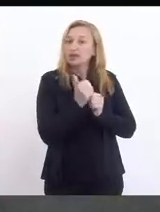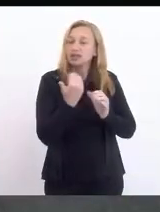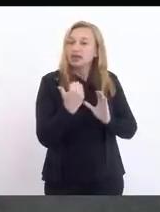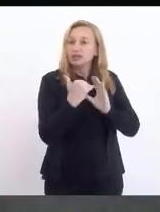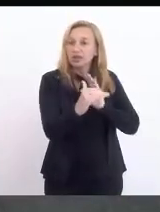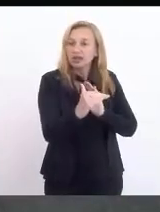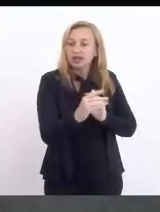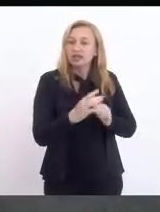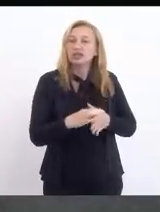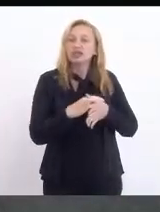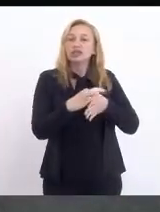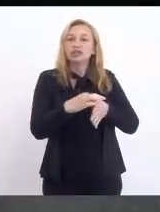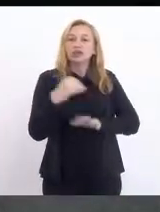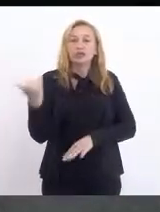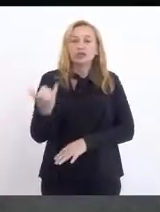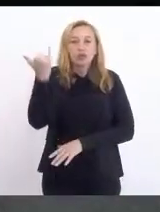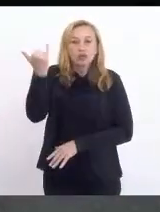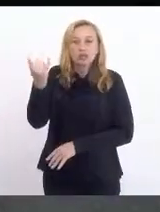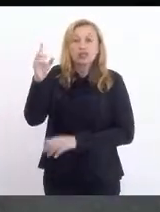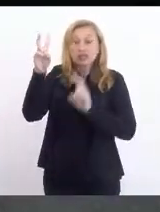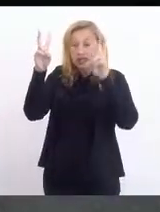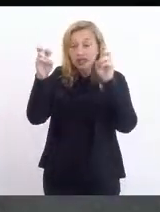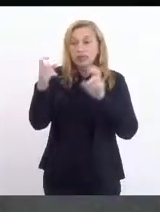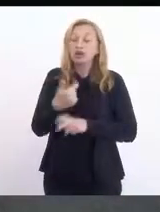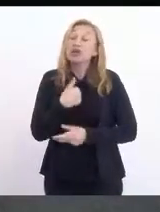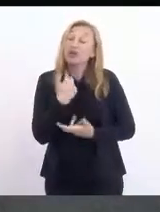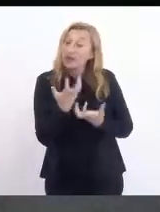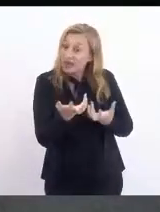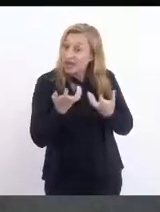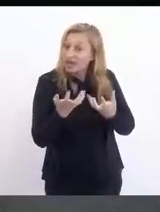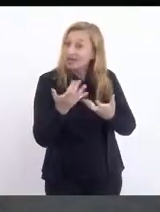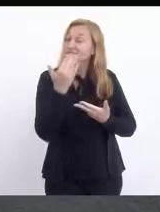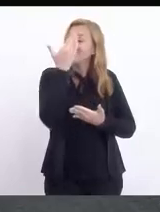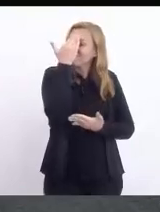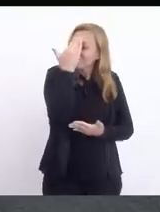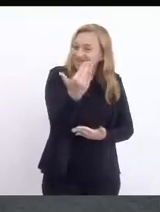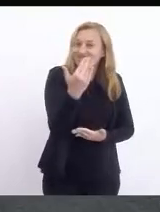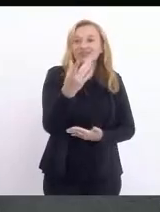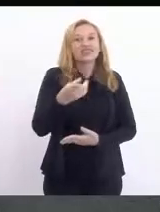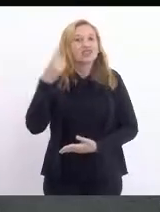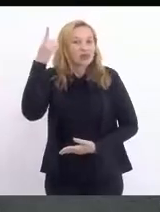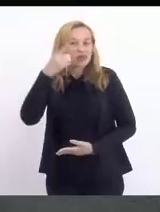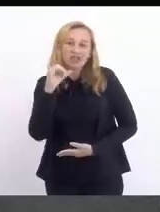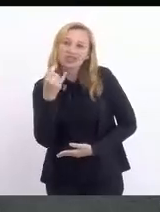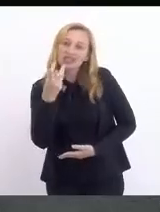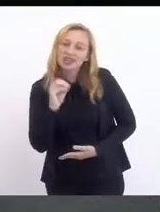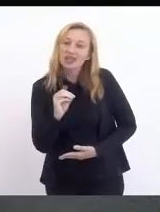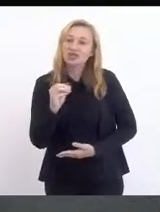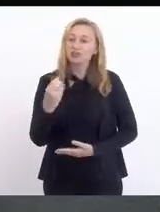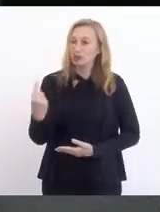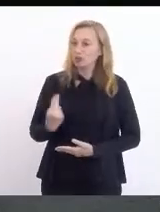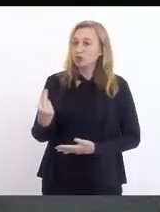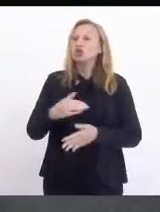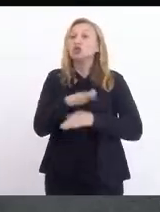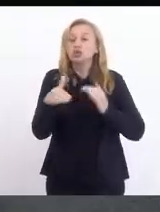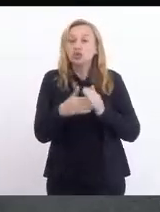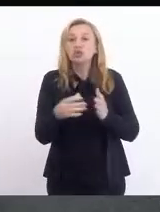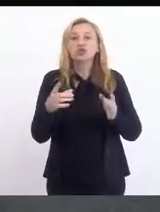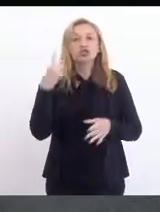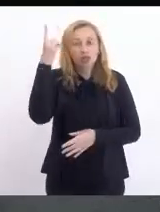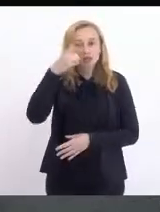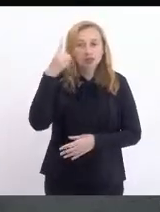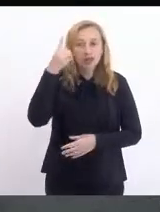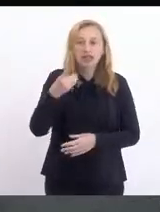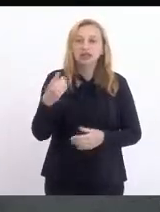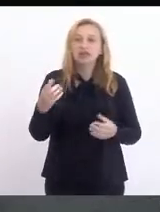liderança a importância deste tema e eu quero agradecer o deputado Sérgio Fernandes pela autoria todos os deputados que